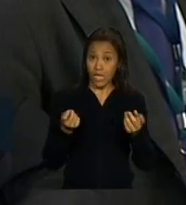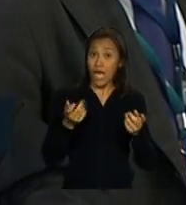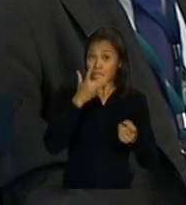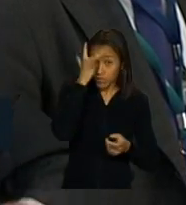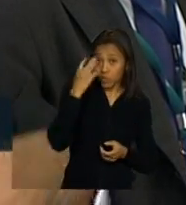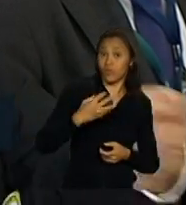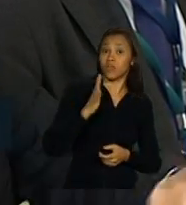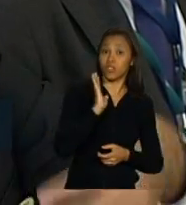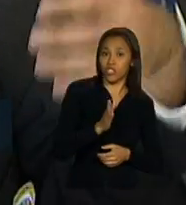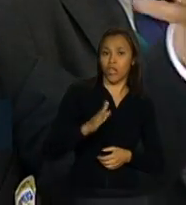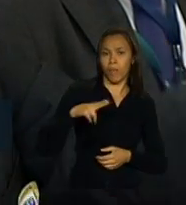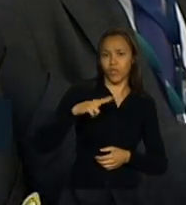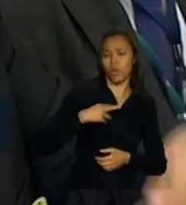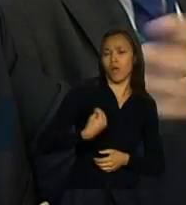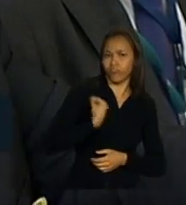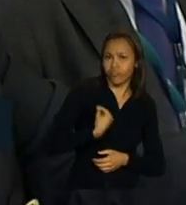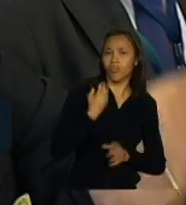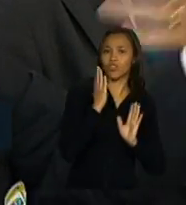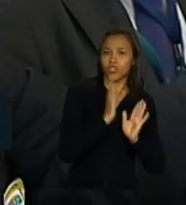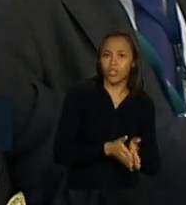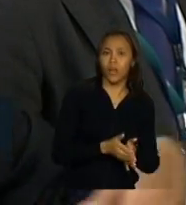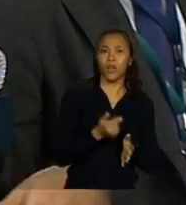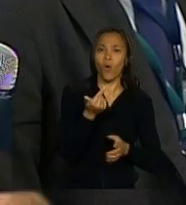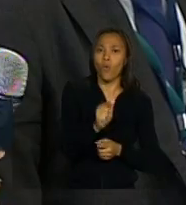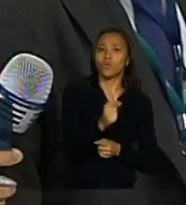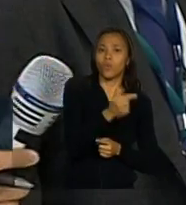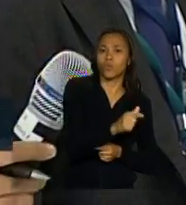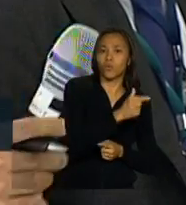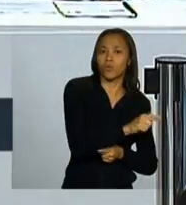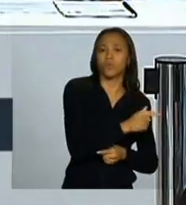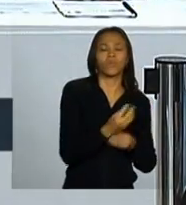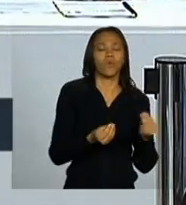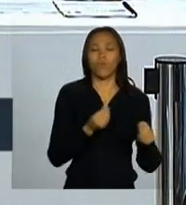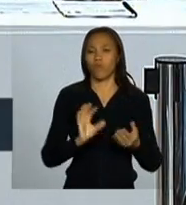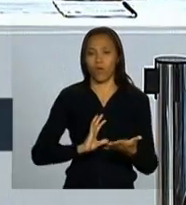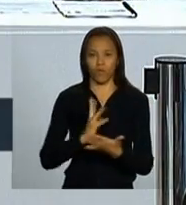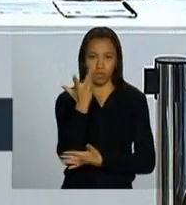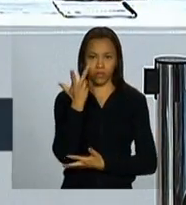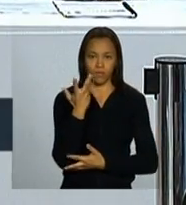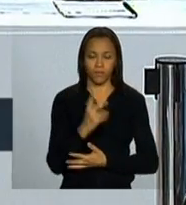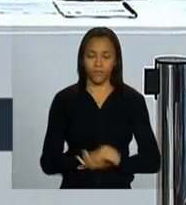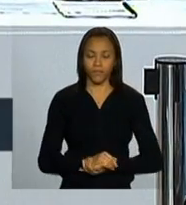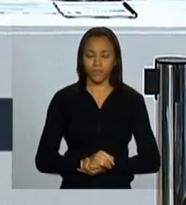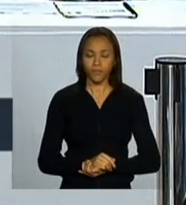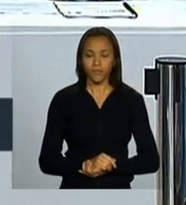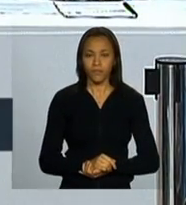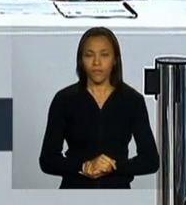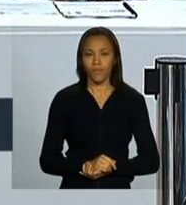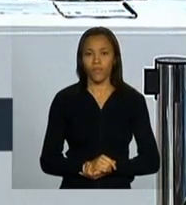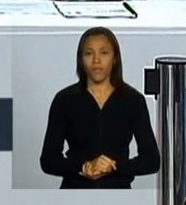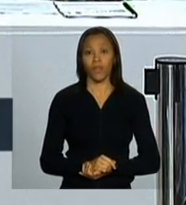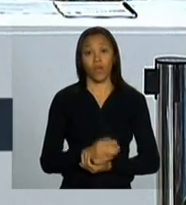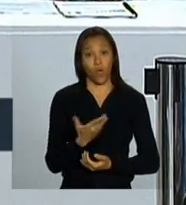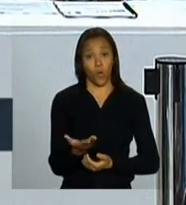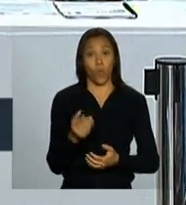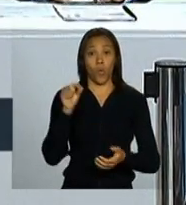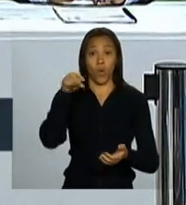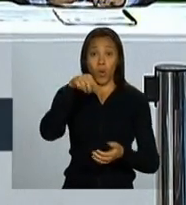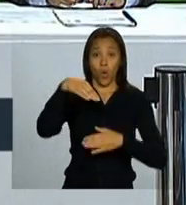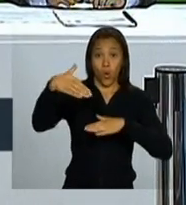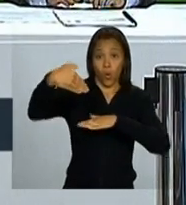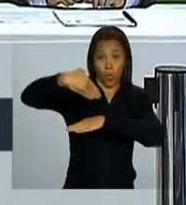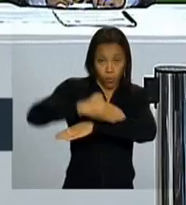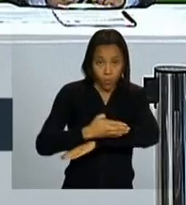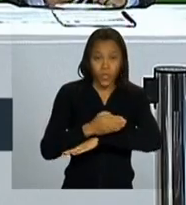que já existem, a Embraport, Portonave? Né? Bom, com relação ao Porto de Ilhéus, é um porto